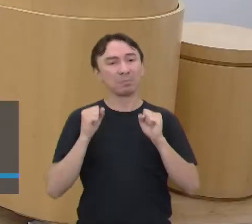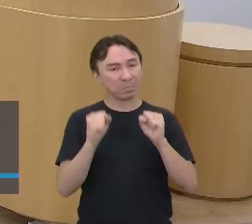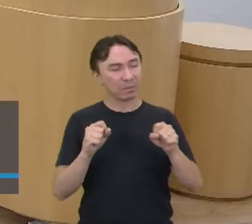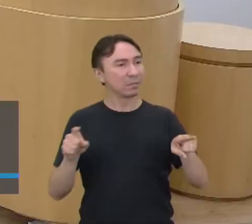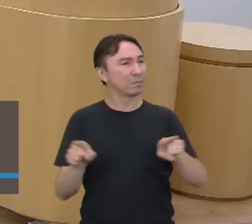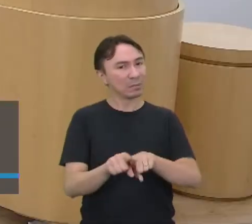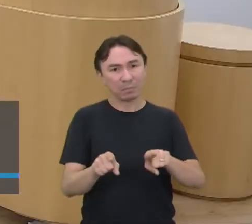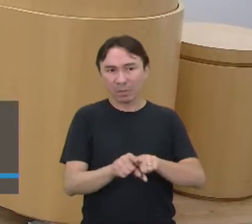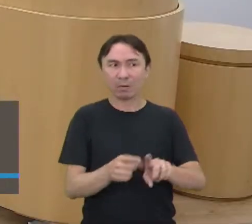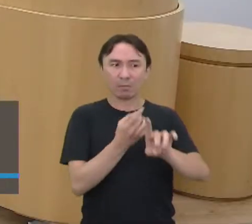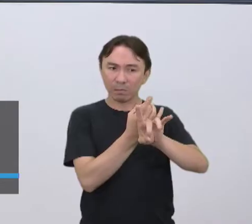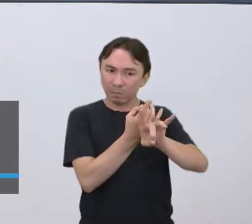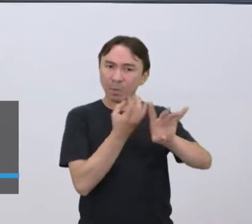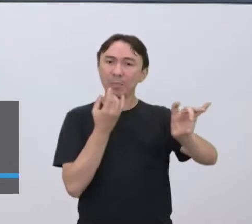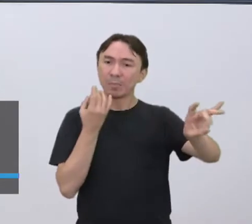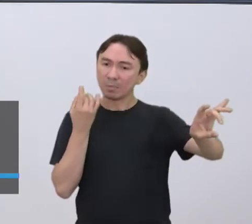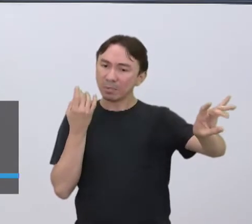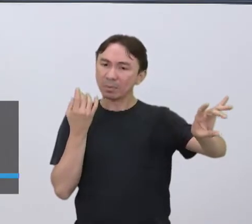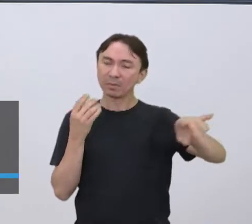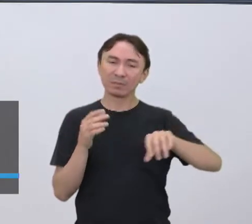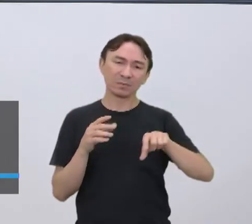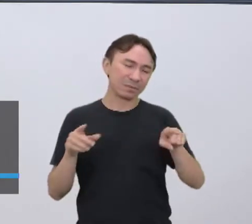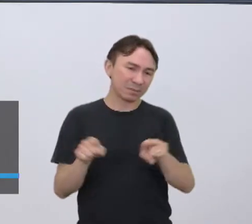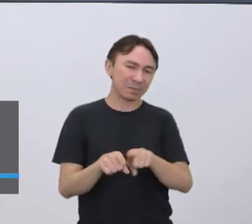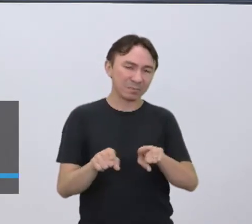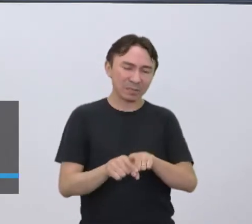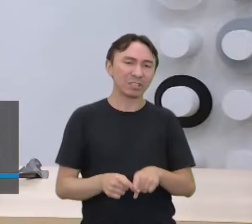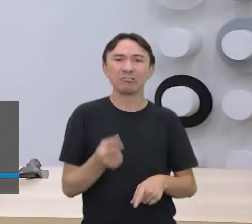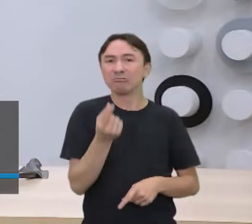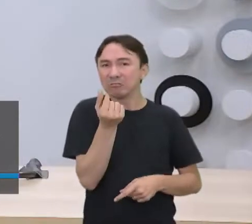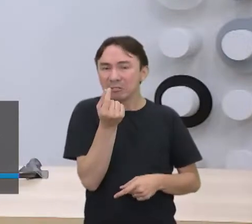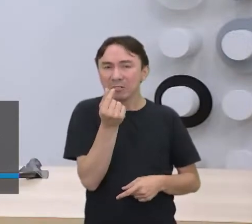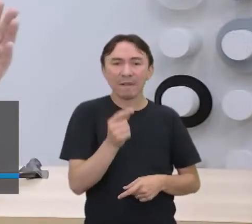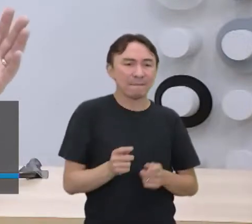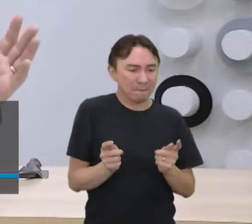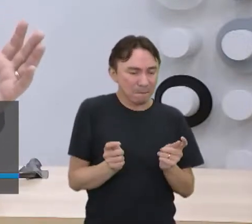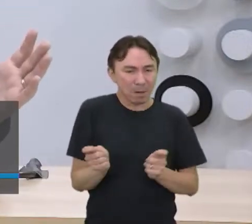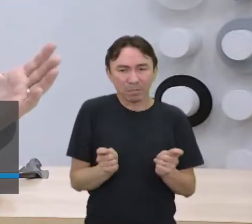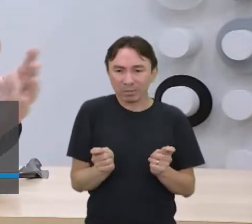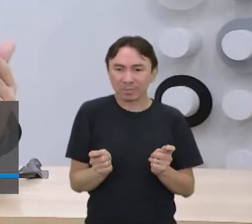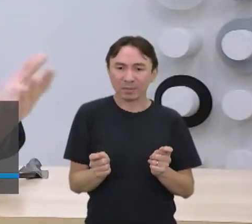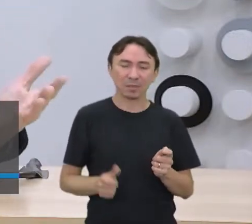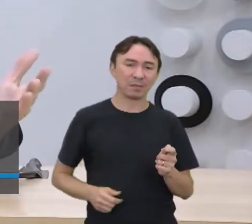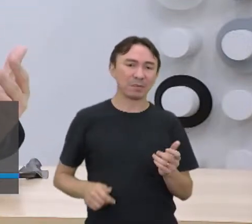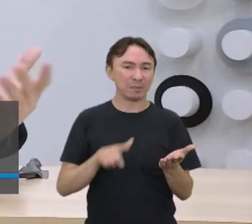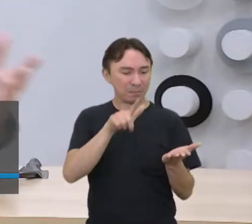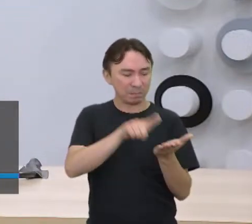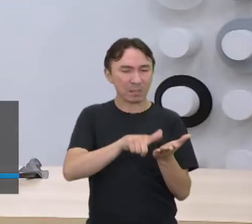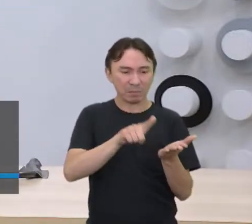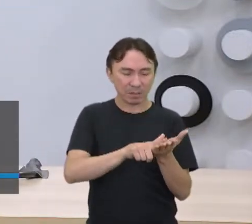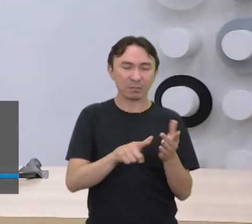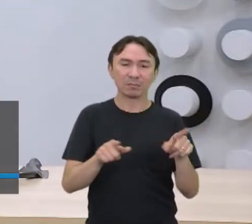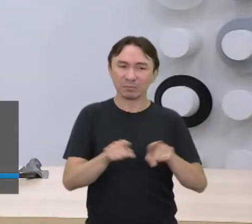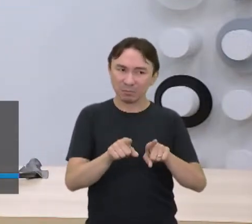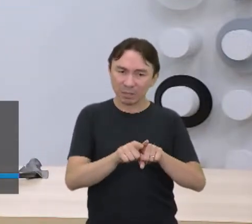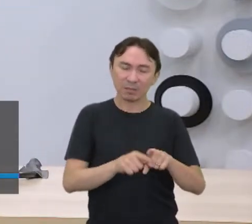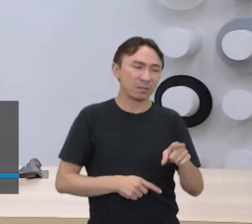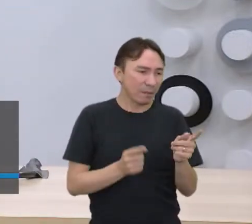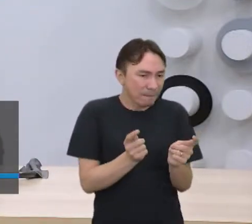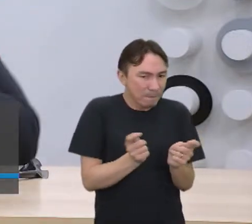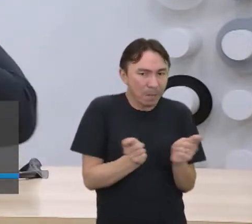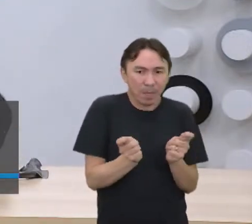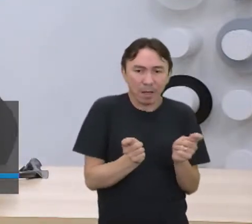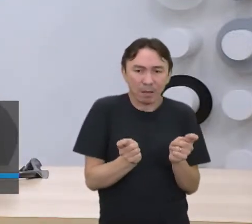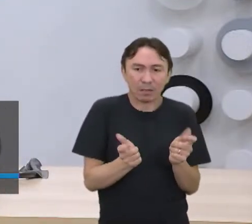Sim. né? E assim, reduz custos, né, Roberto? Muito, reduz até custos de papel, né? Sim. Que é uma coisa que realmente, quando a gente vai fazer um questionário, você vai ter